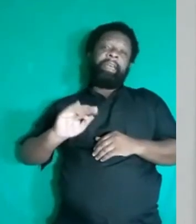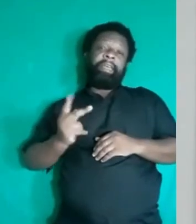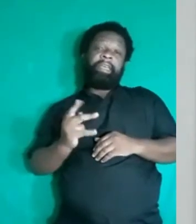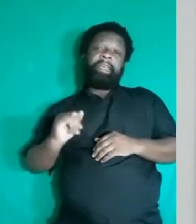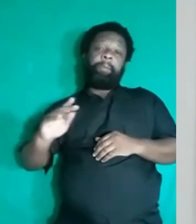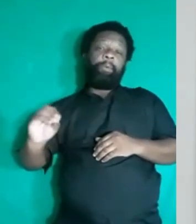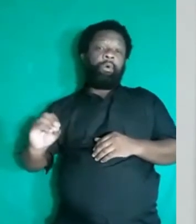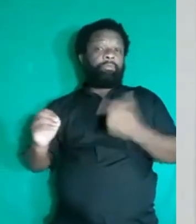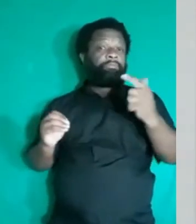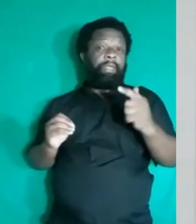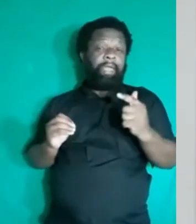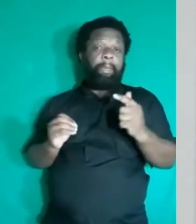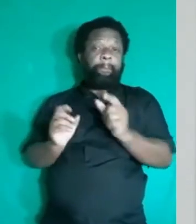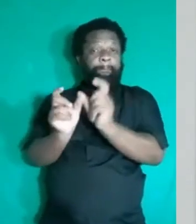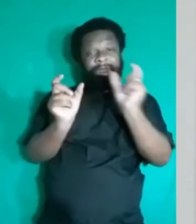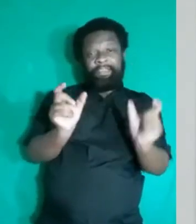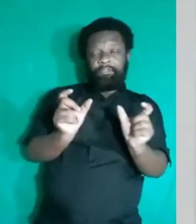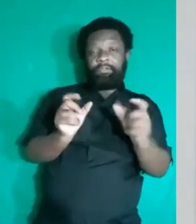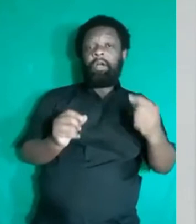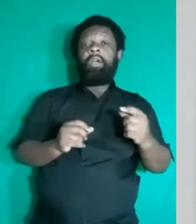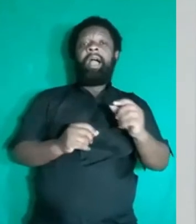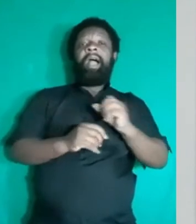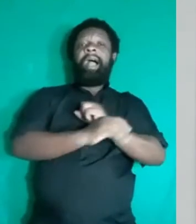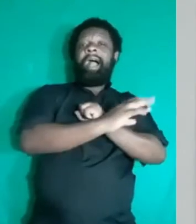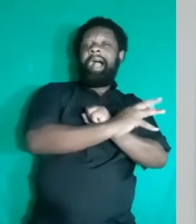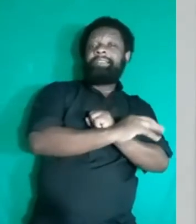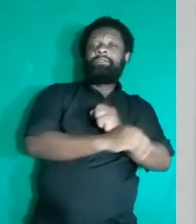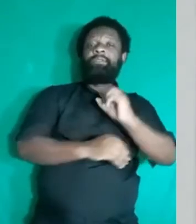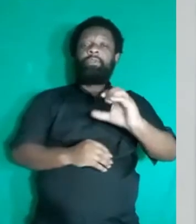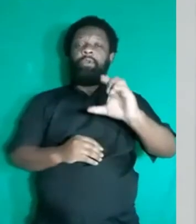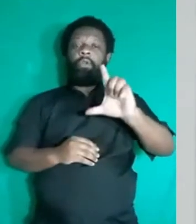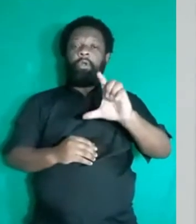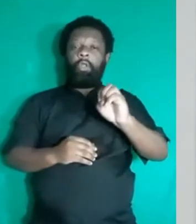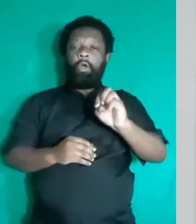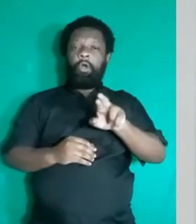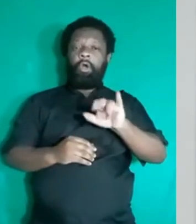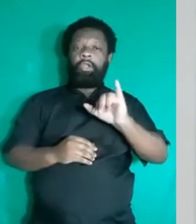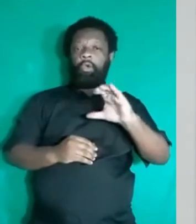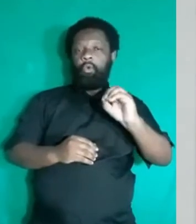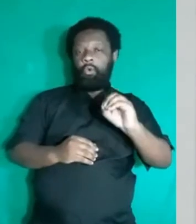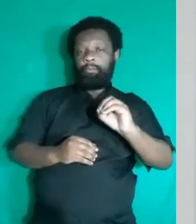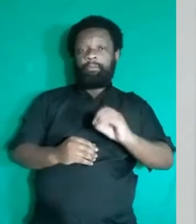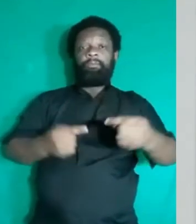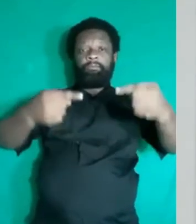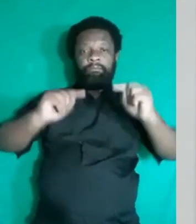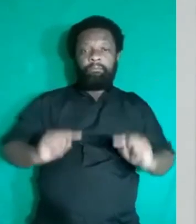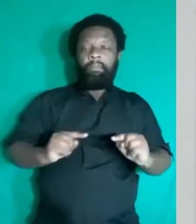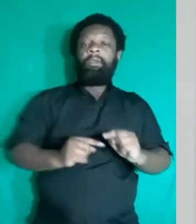Esses dois vão terminar em ico. Esse daqui é aquele que vai terminar em ico e que não tem o prefixo, então esse é o ácido